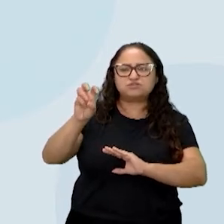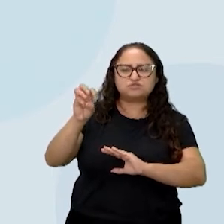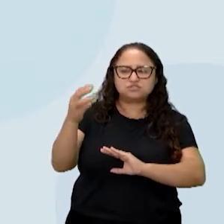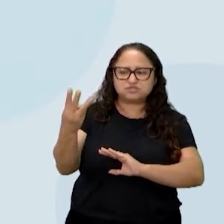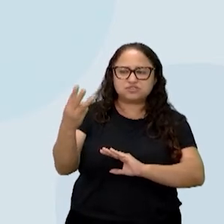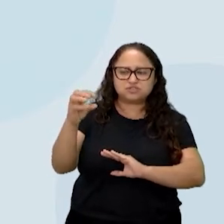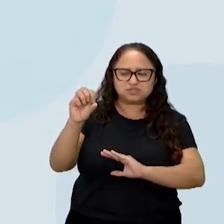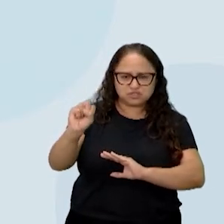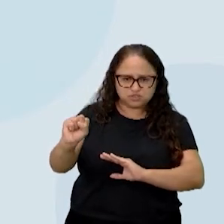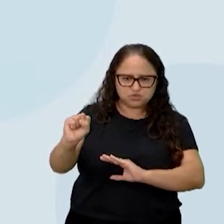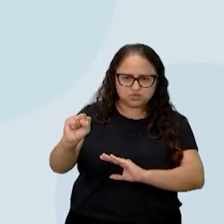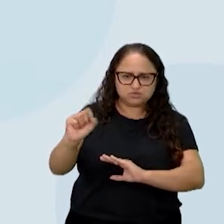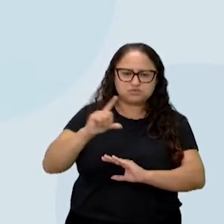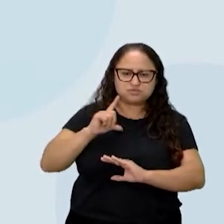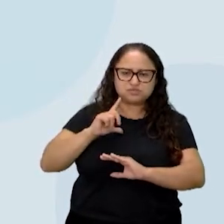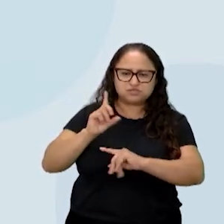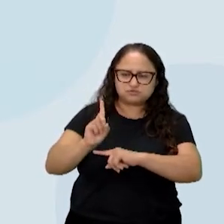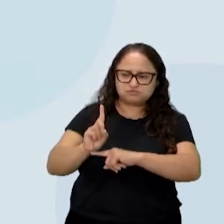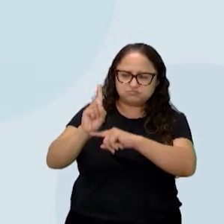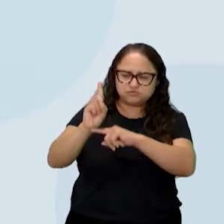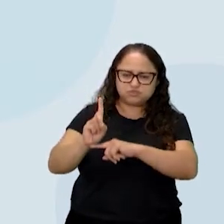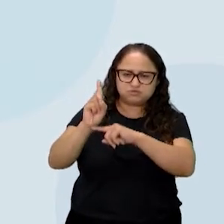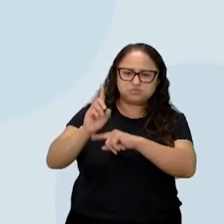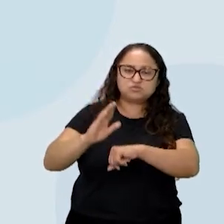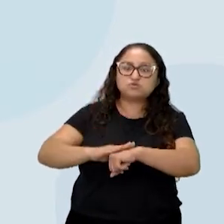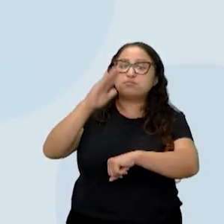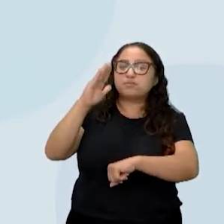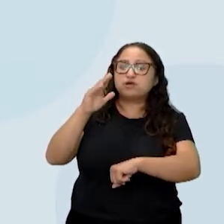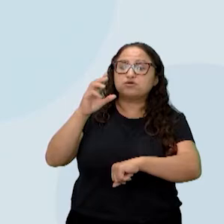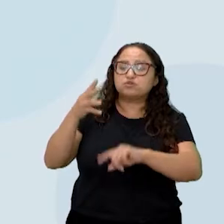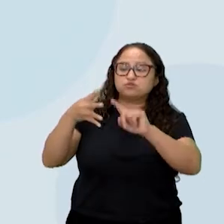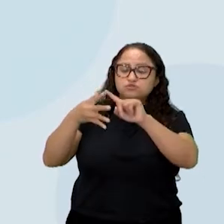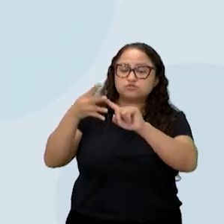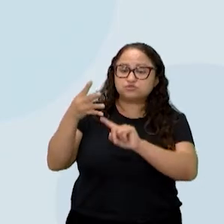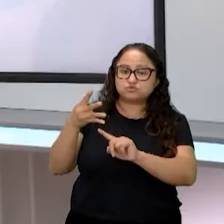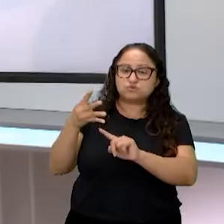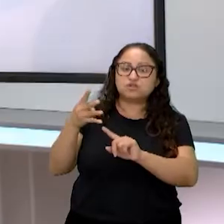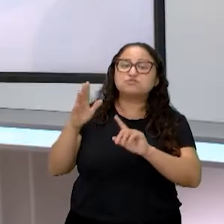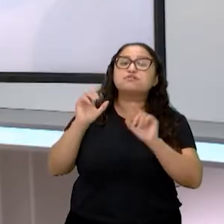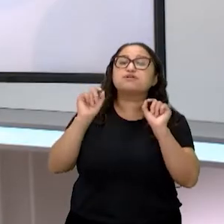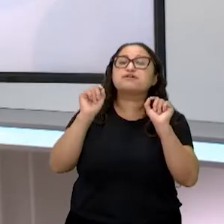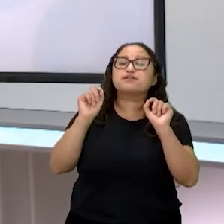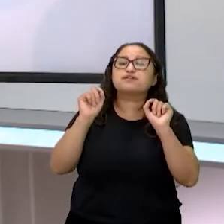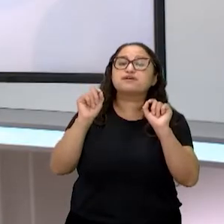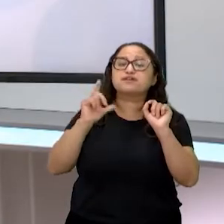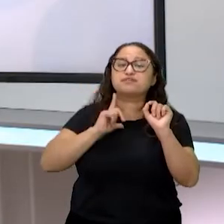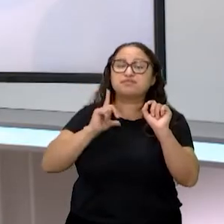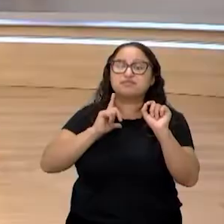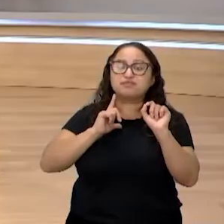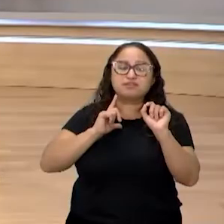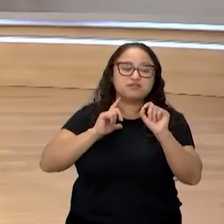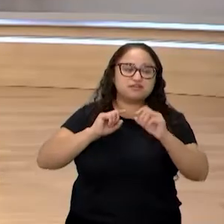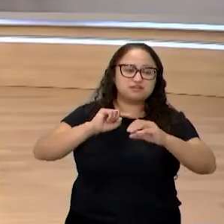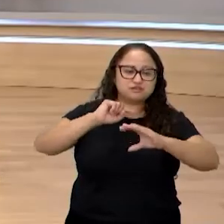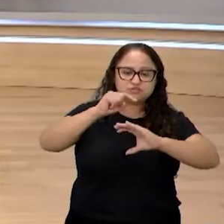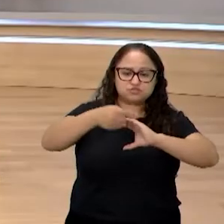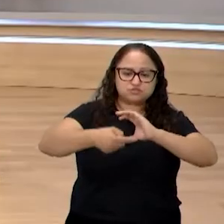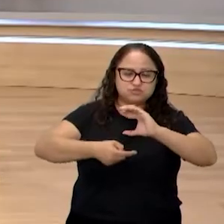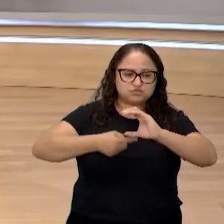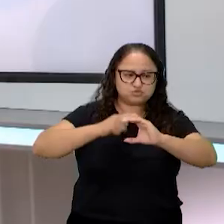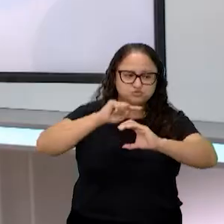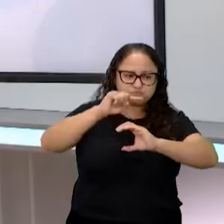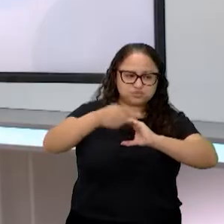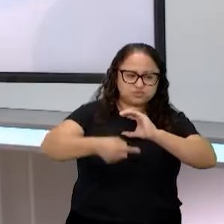diâmetro. Beleza? Então, aqui, se a gente comparar aqui, o maior dos quatro, Júpiter. Exato, certo? é Júpiter. Júpiter é o maior dos quatro,